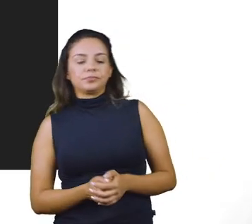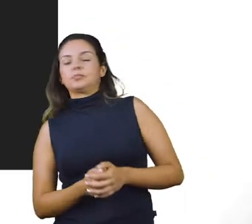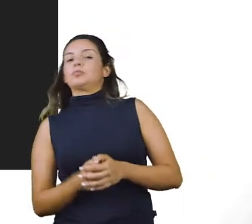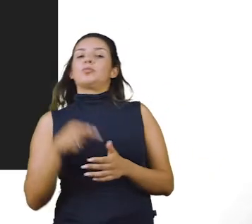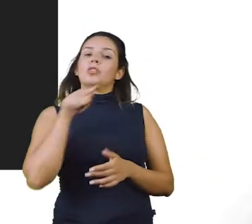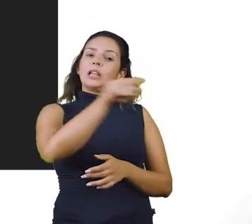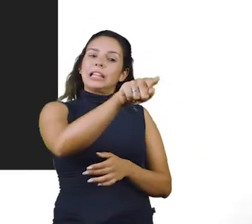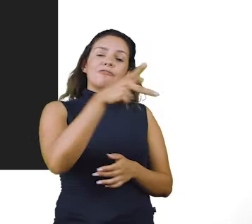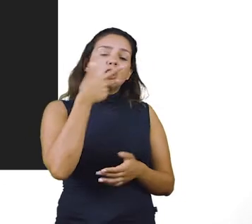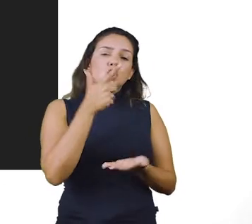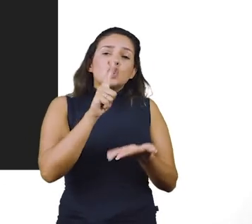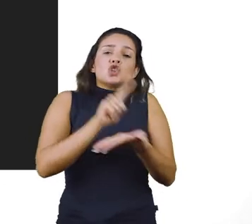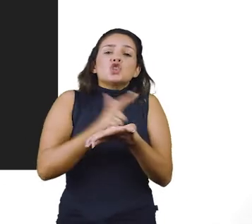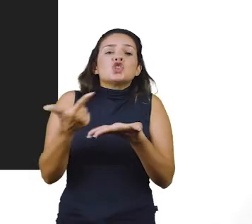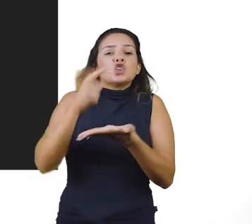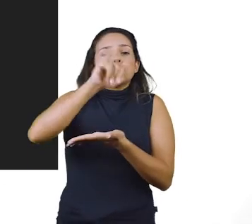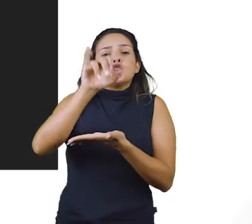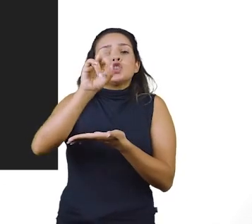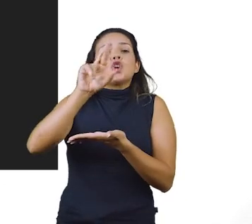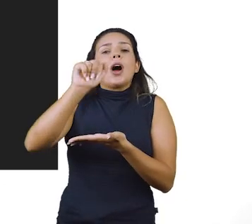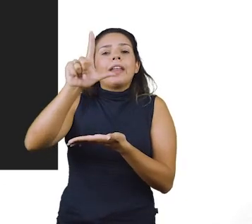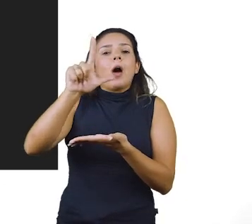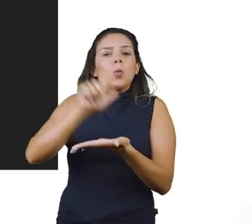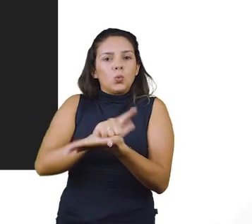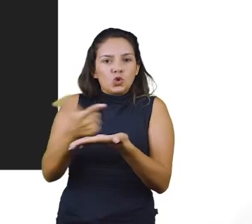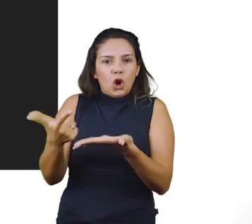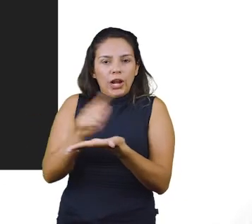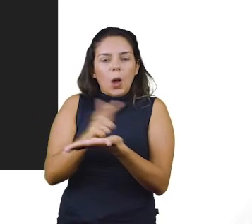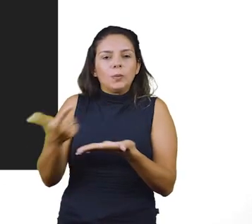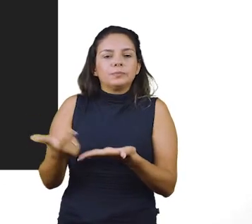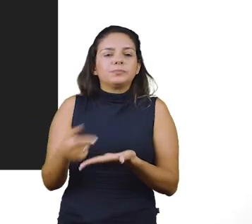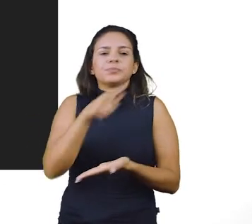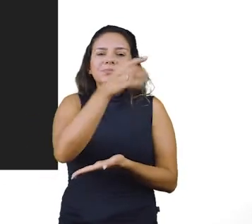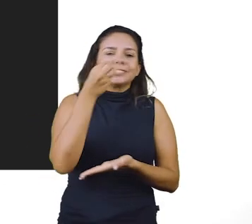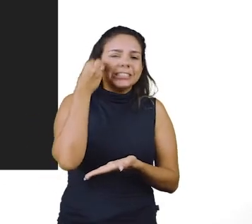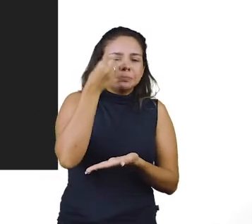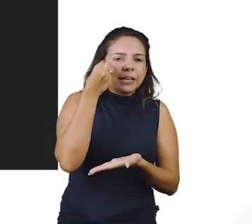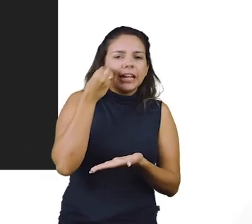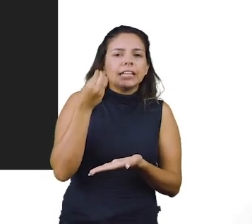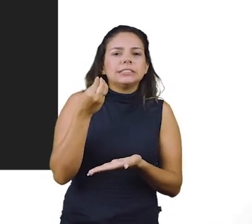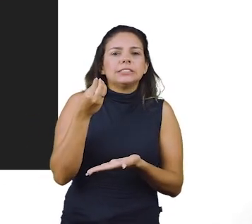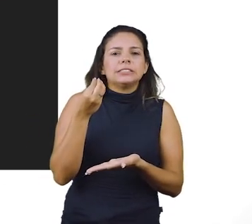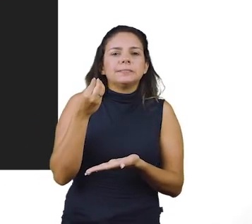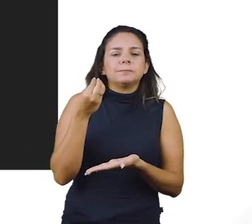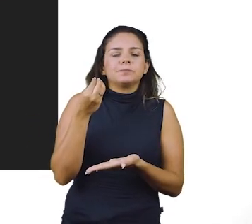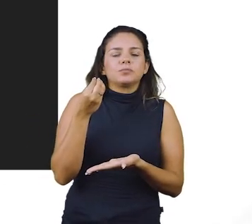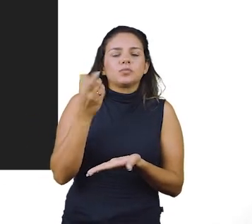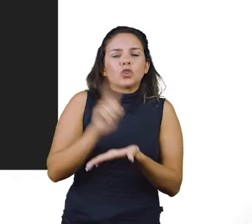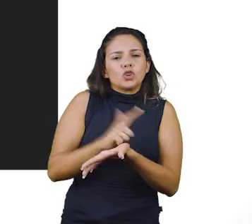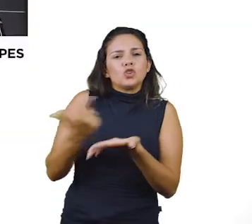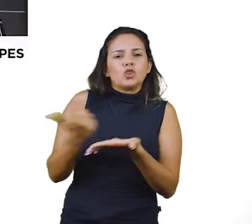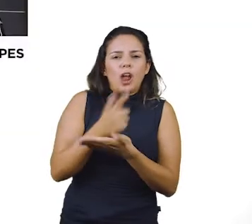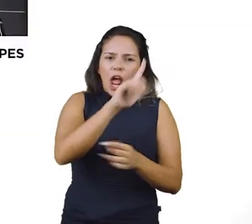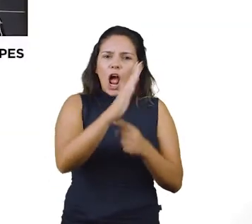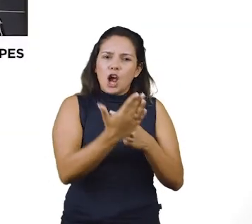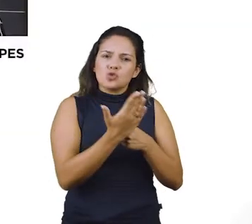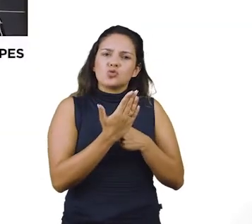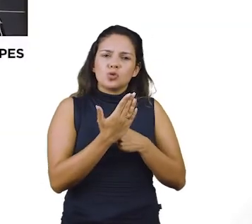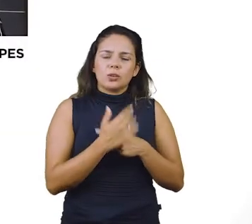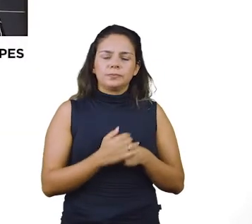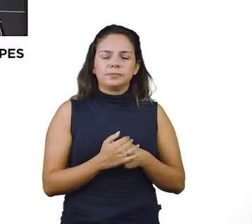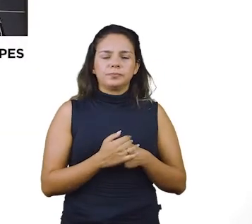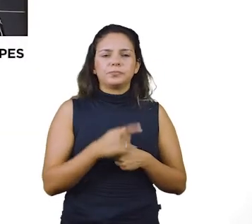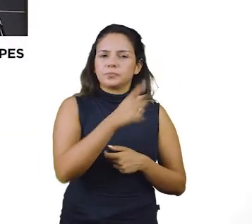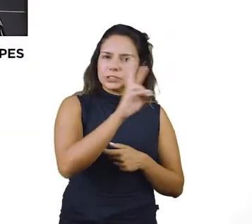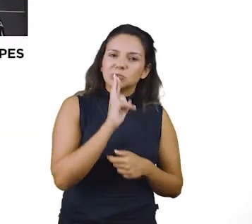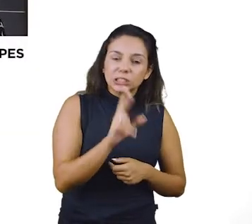né? Experiência de anos como cronista no estado de Minas. Essa experiência no jornalismo te ajudou na literatura de alguma forma? Olha, ela me